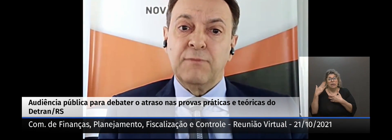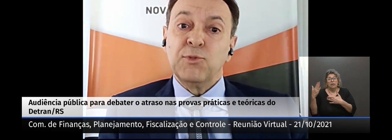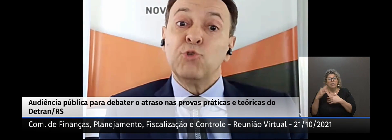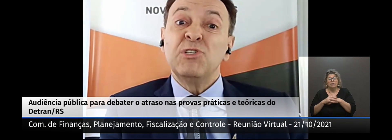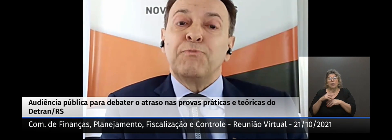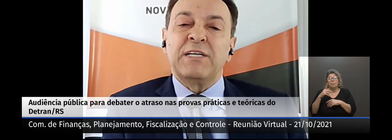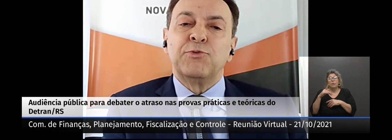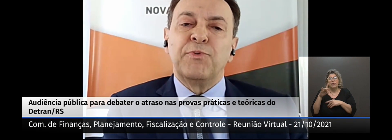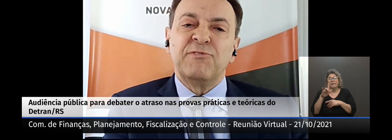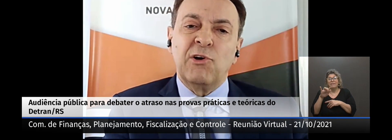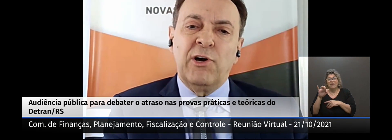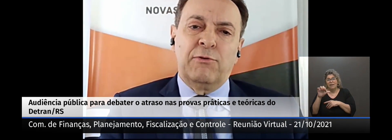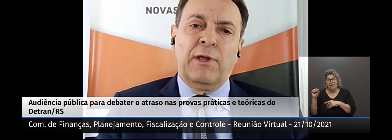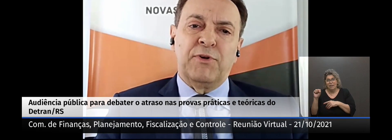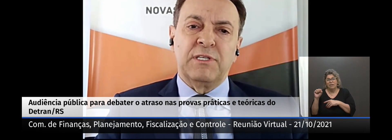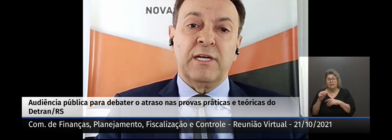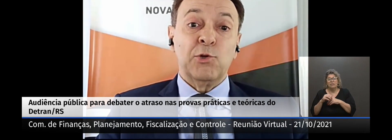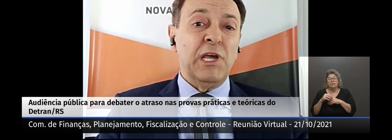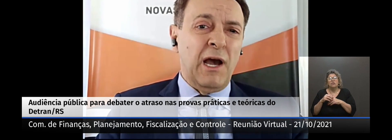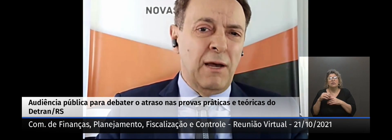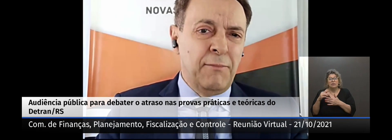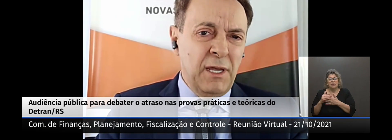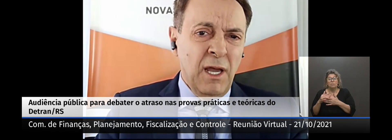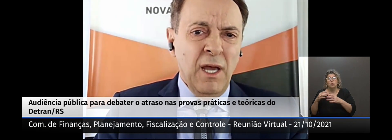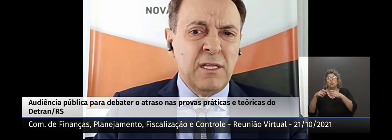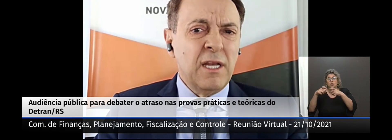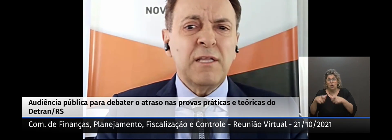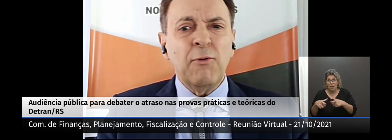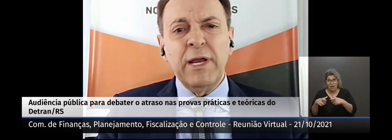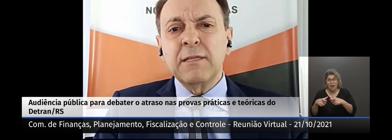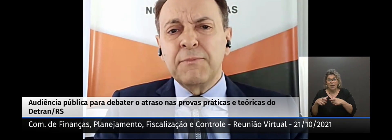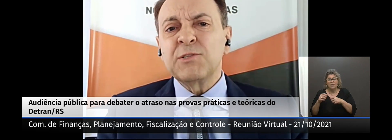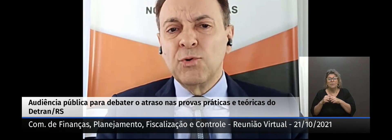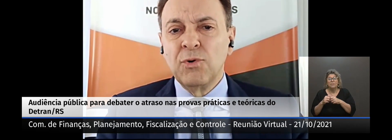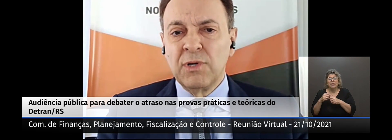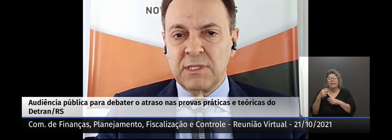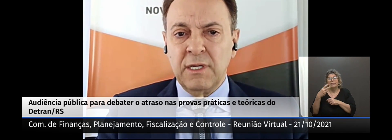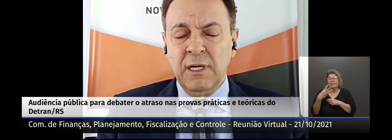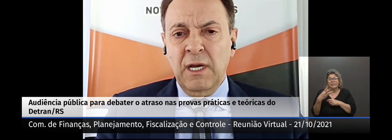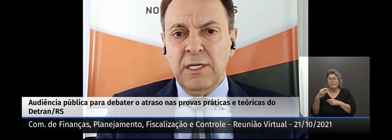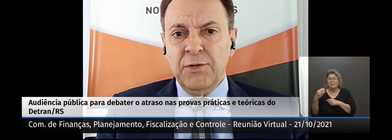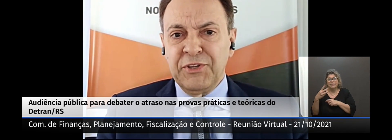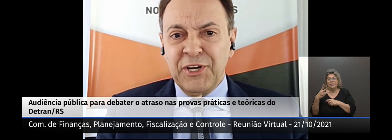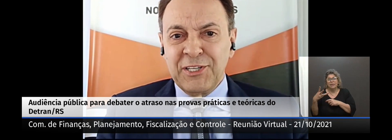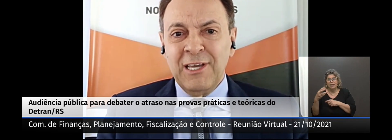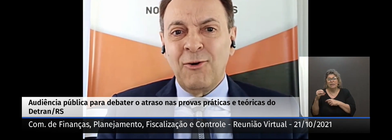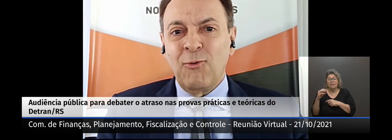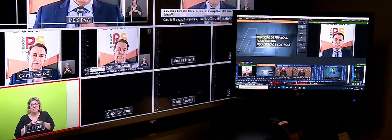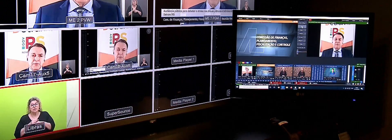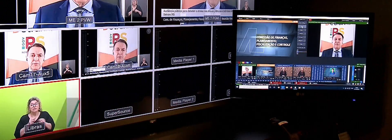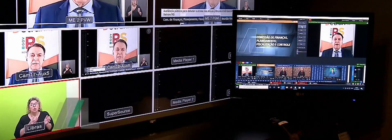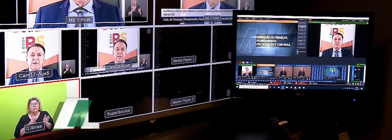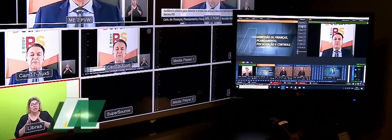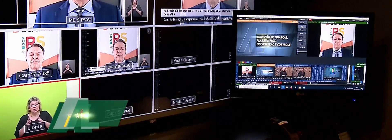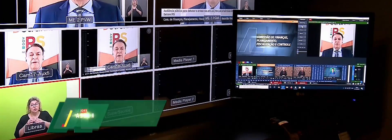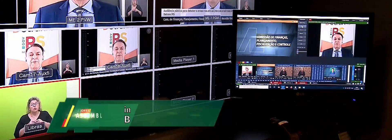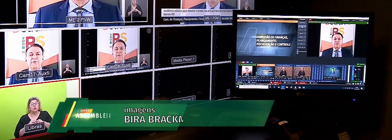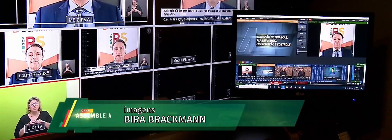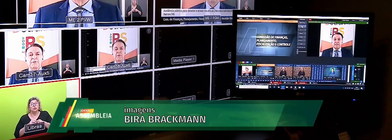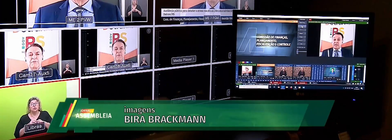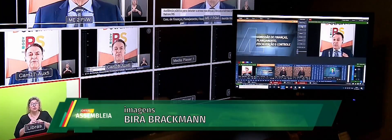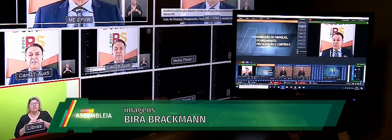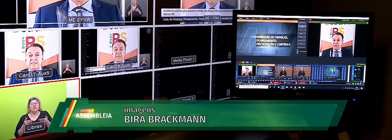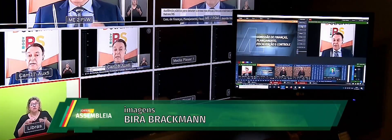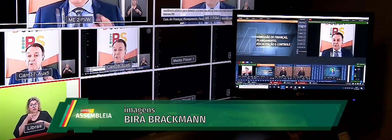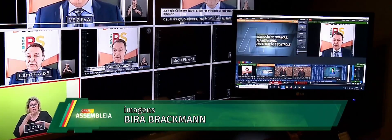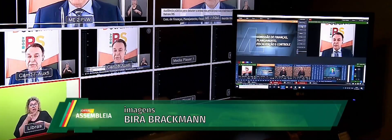protocolos mais rígidos acabaram representando os exames para obtenção da carteira de habilitação os servidores